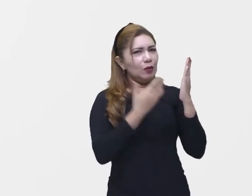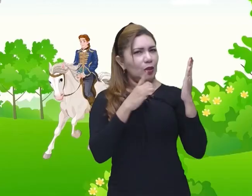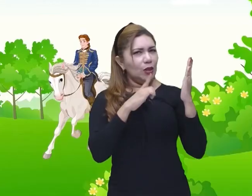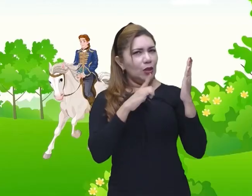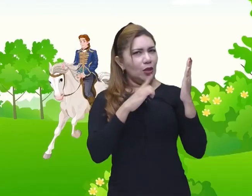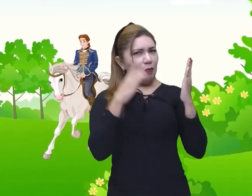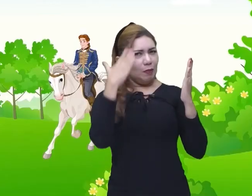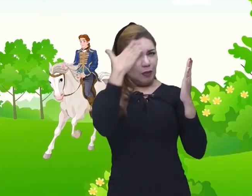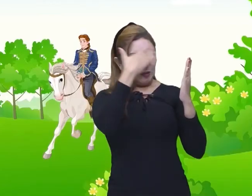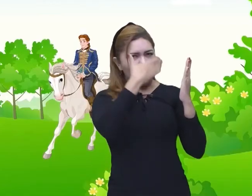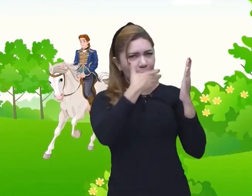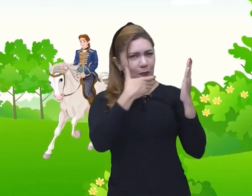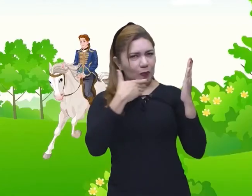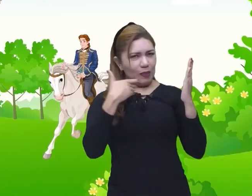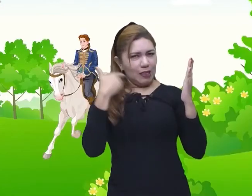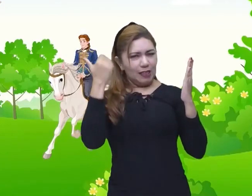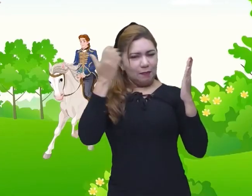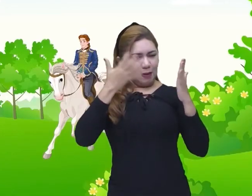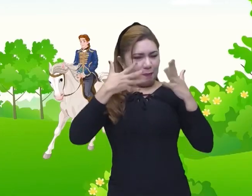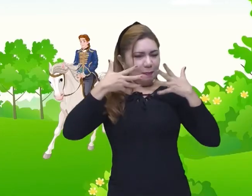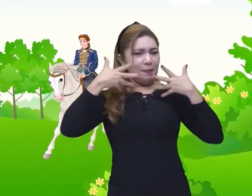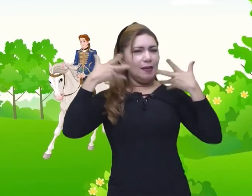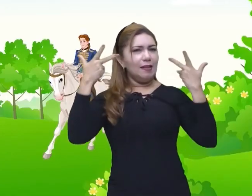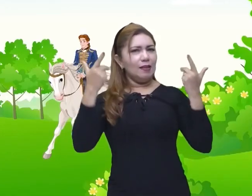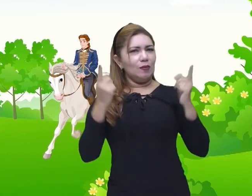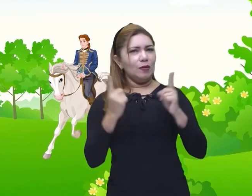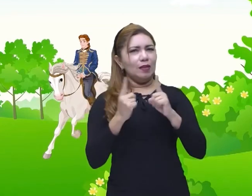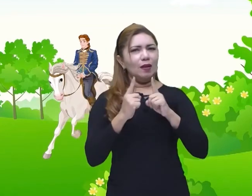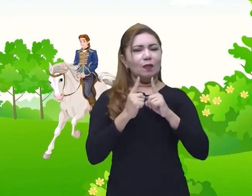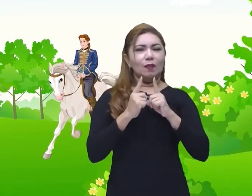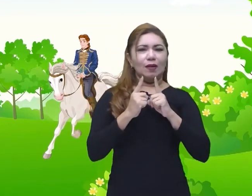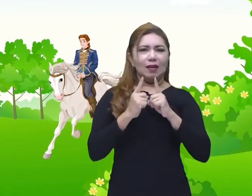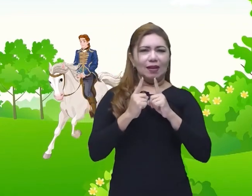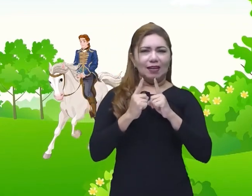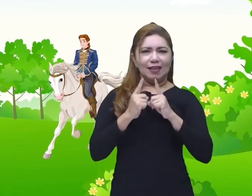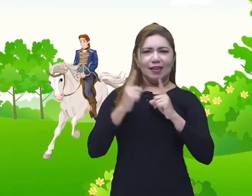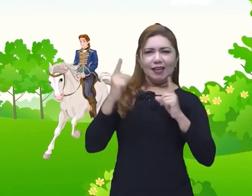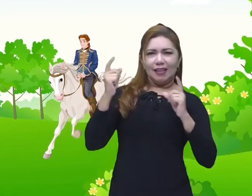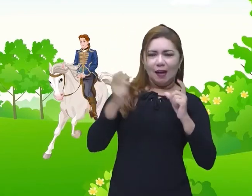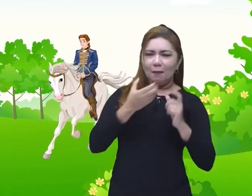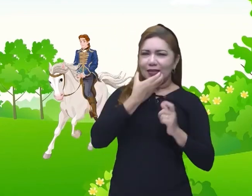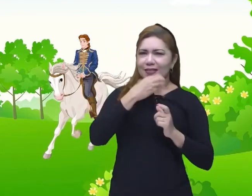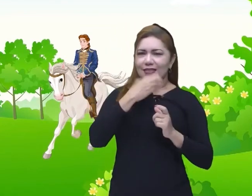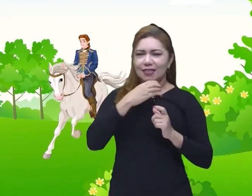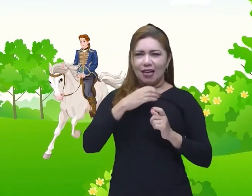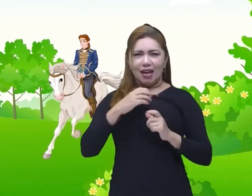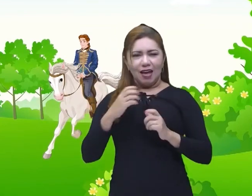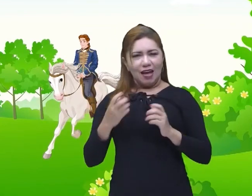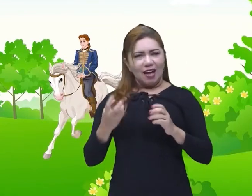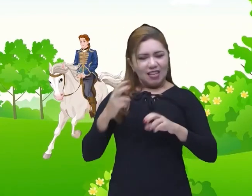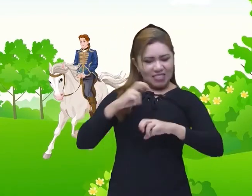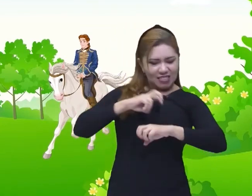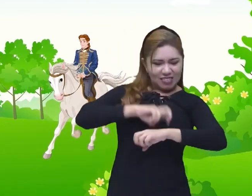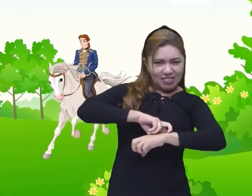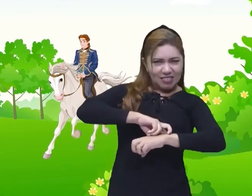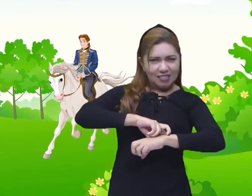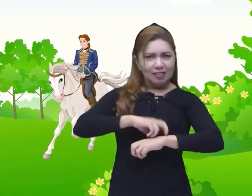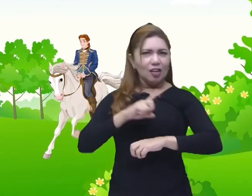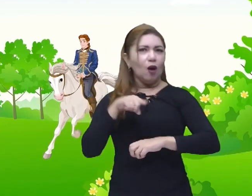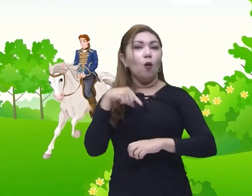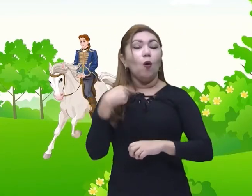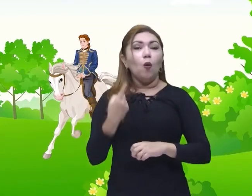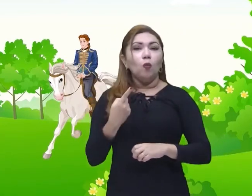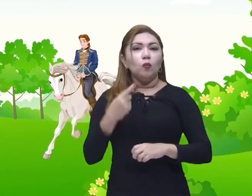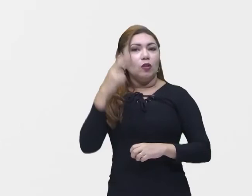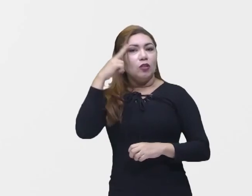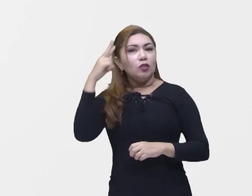mais bonita, mais bela do que eu? E ela dá a maçã envenenada para Branca de Neve. E a outra história?